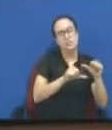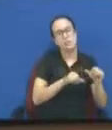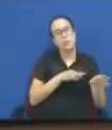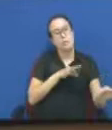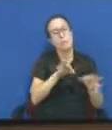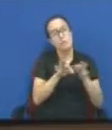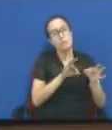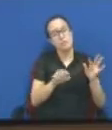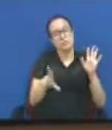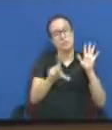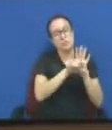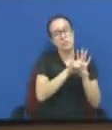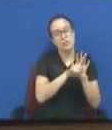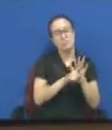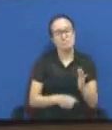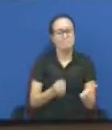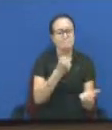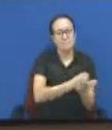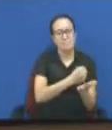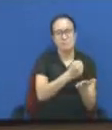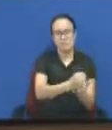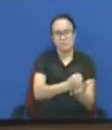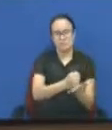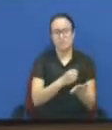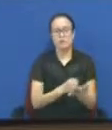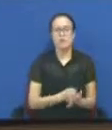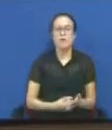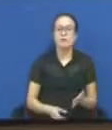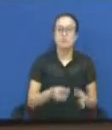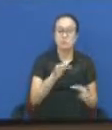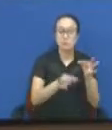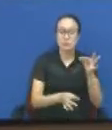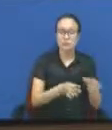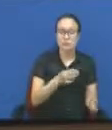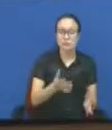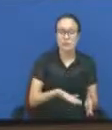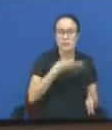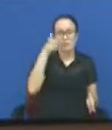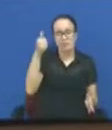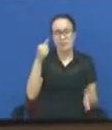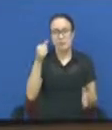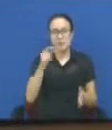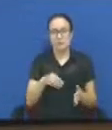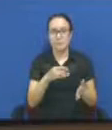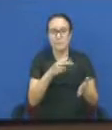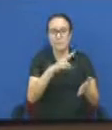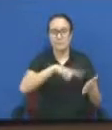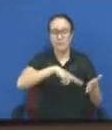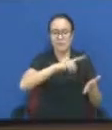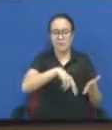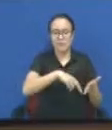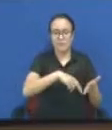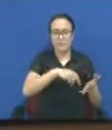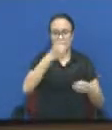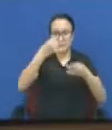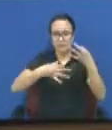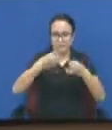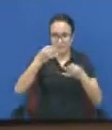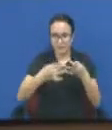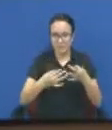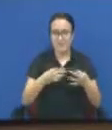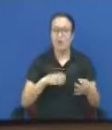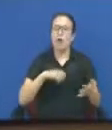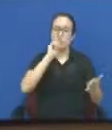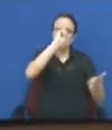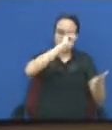salvo melhor juízo, nada obsta que a matéria prospere. É o meu parecer favorável, precedendo de previsão